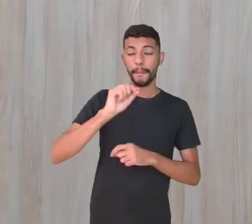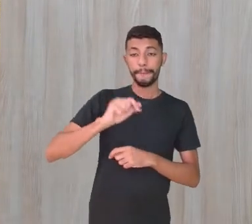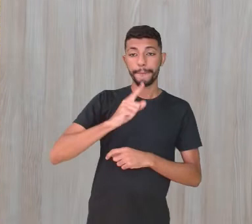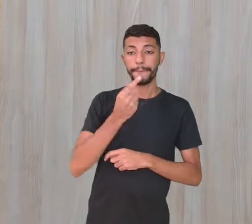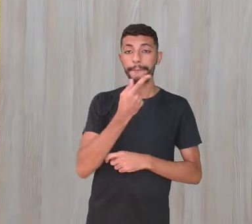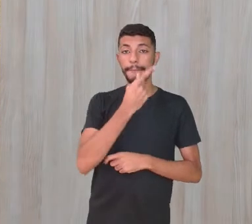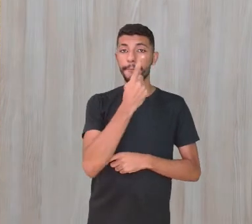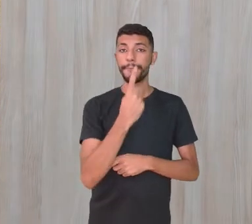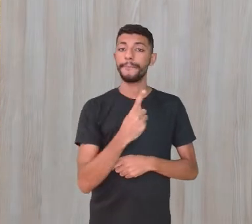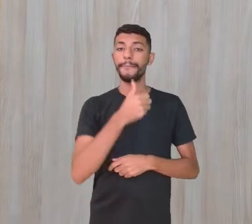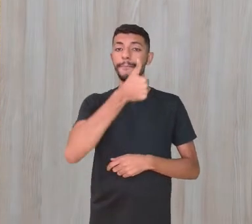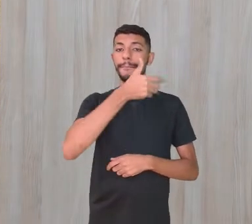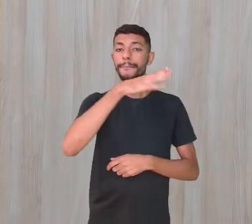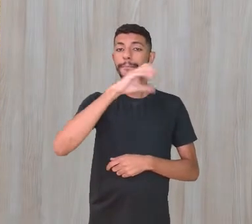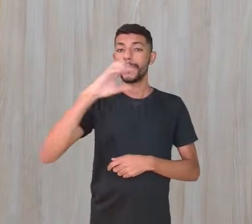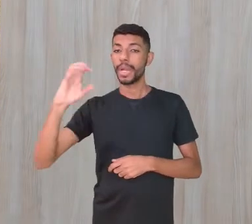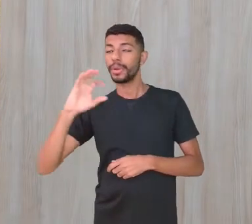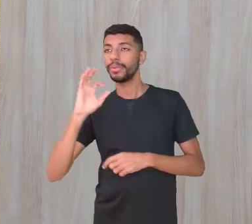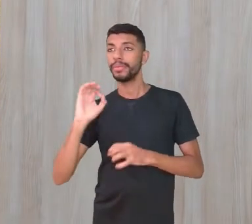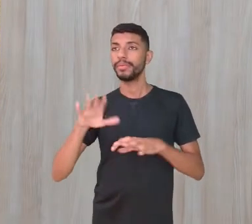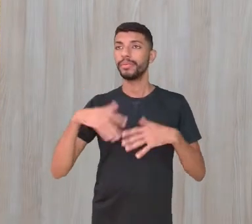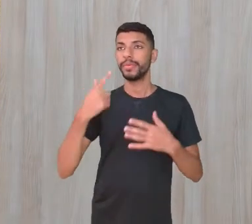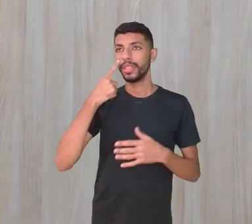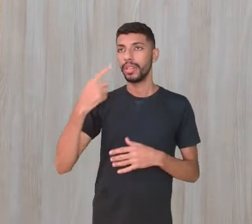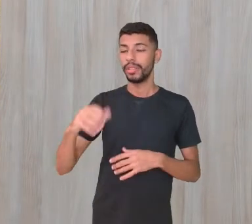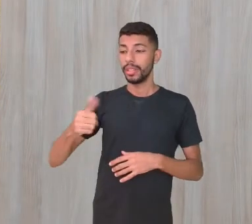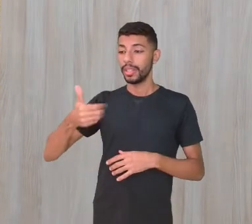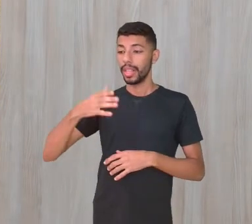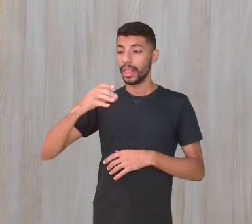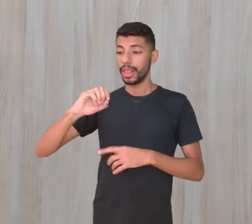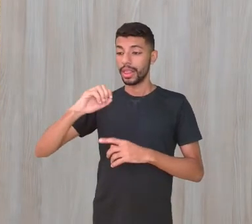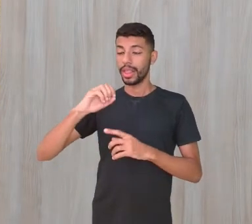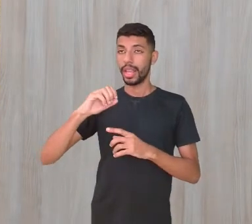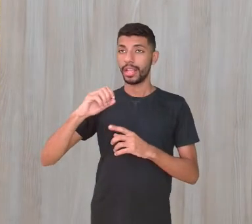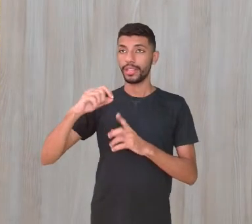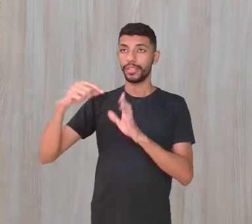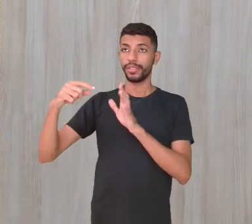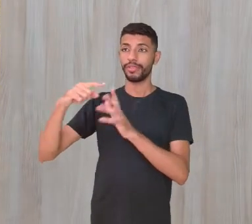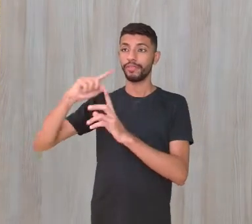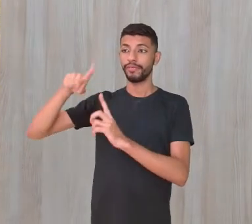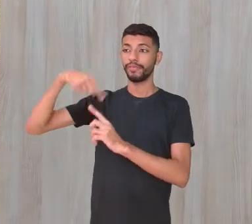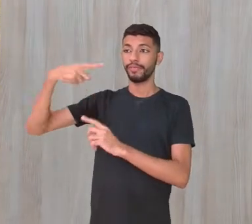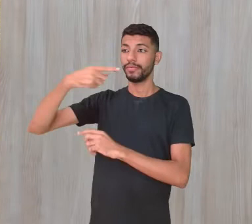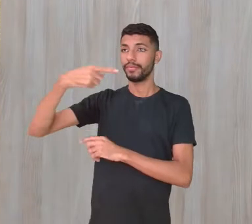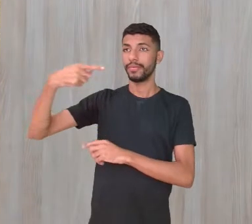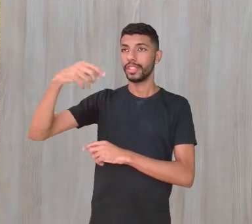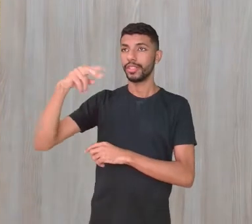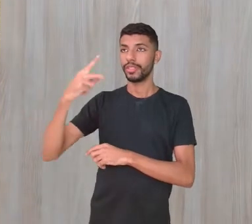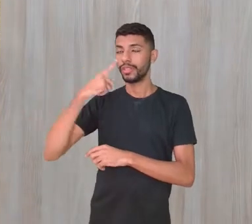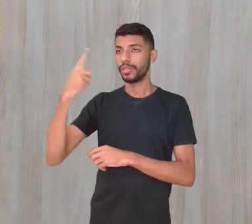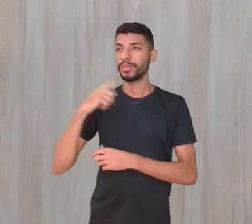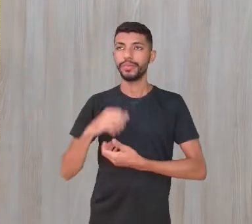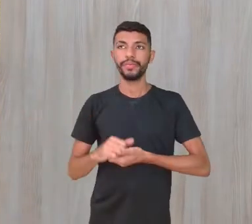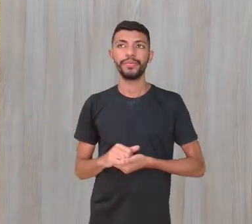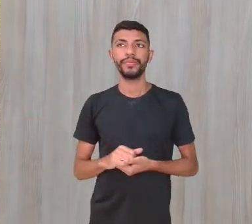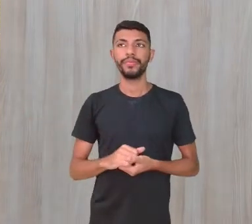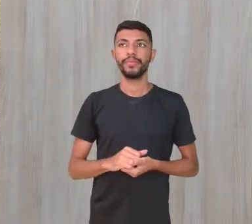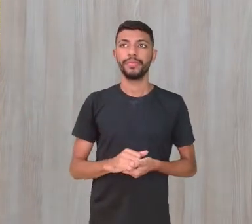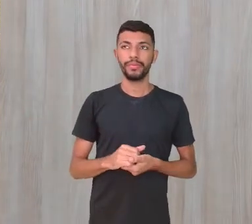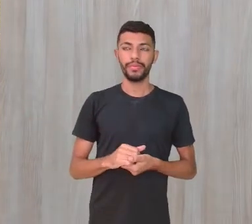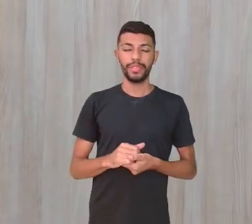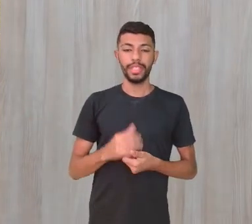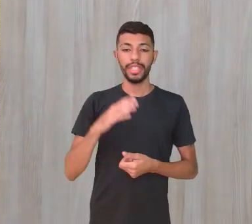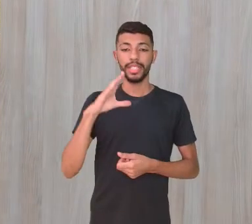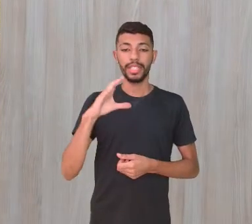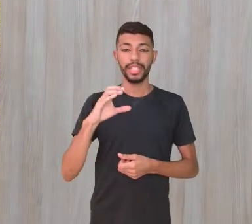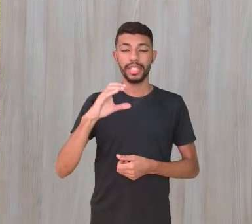zeros, expoente 3. 10 elevado a menos 2, aqui o expoente ele é negativo, né? Então ele vai dar aqui,